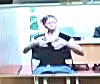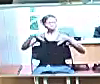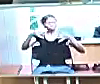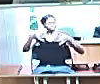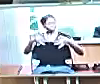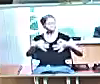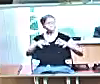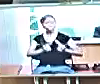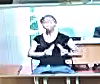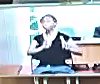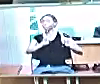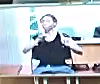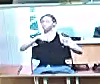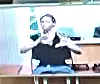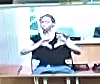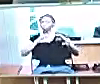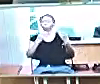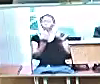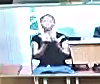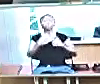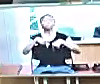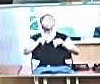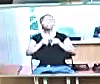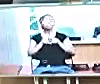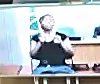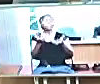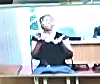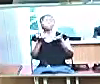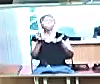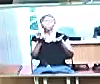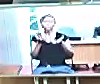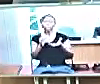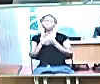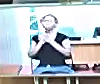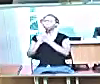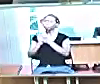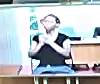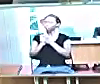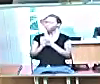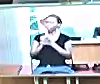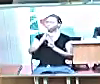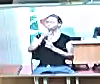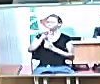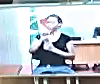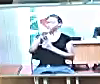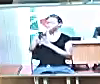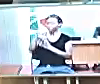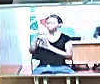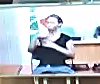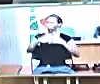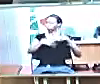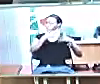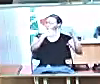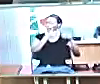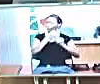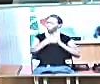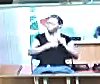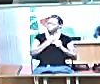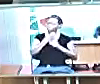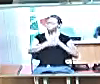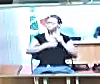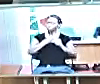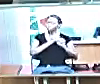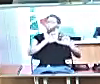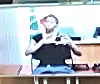comissão queria que também é parabenizar o viajante pelos avanços que ano a comissão